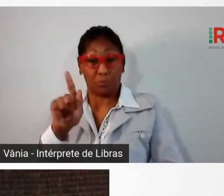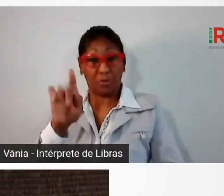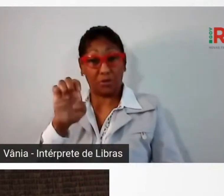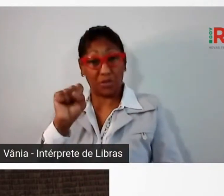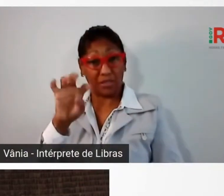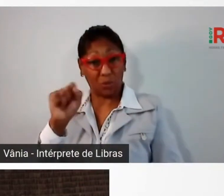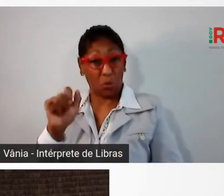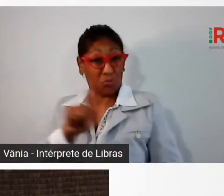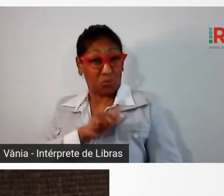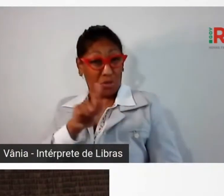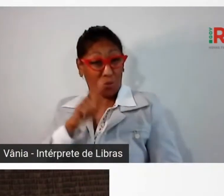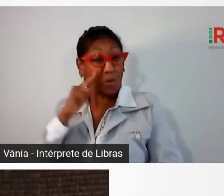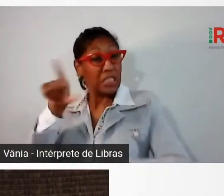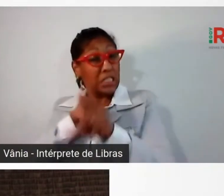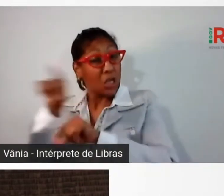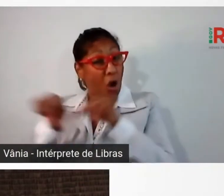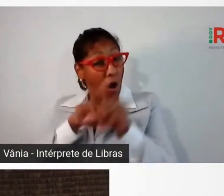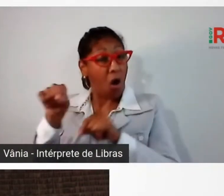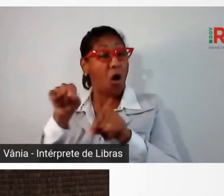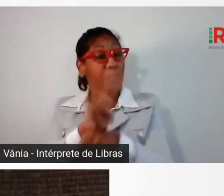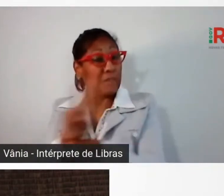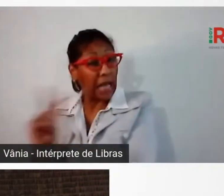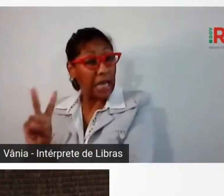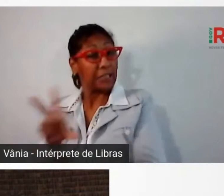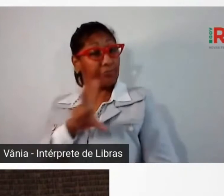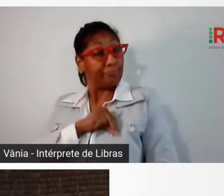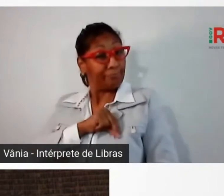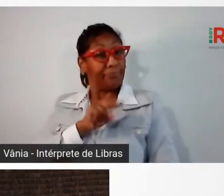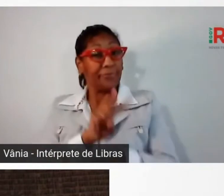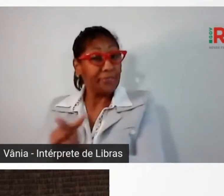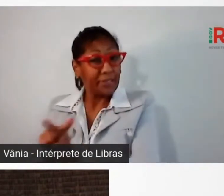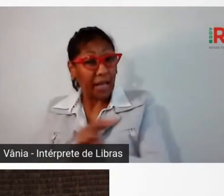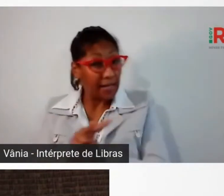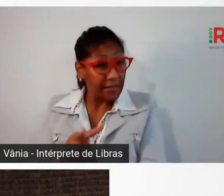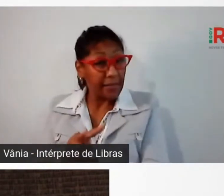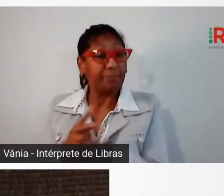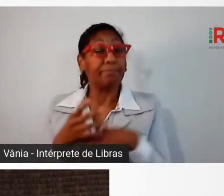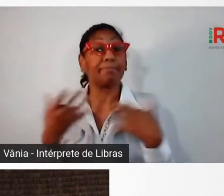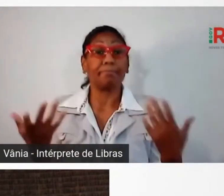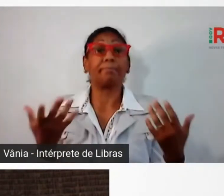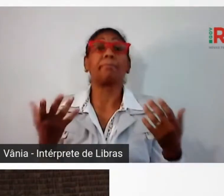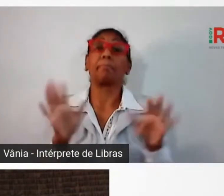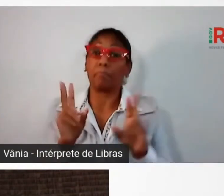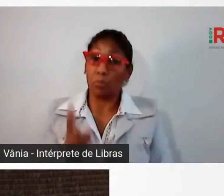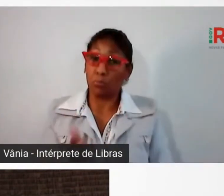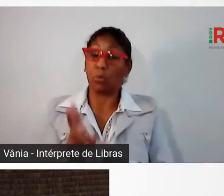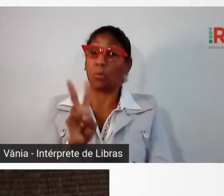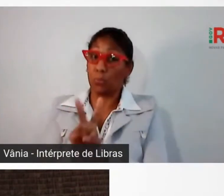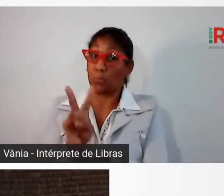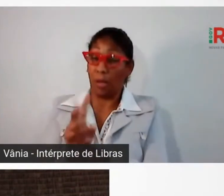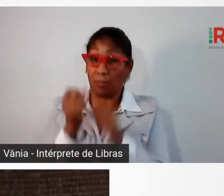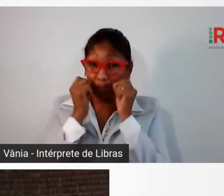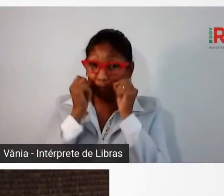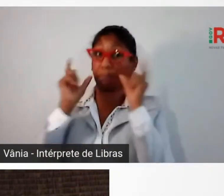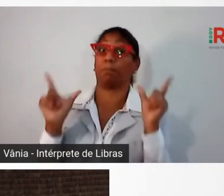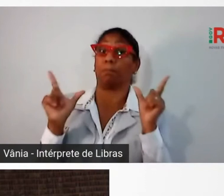fazerem as suas escolhas, a sua fiscalização, o seu controle, para que, mantendo né, um nível